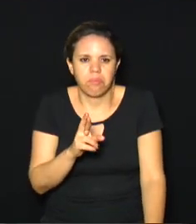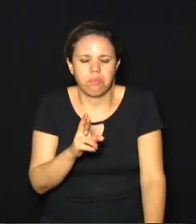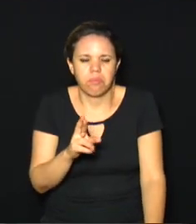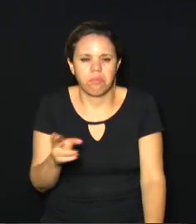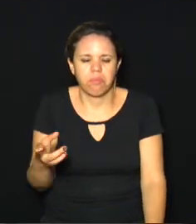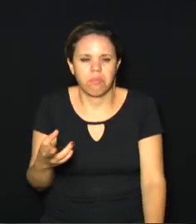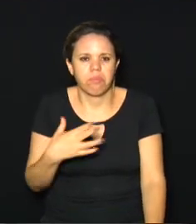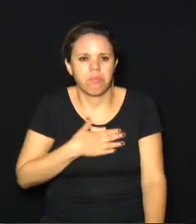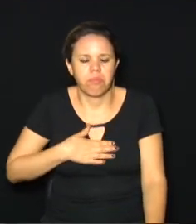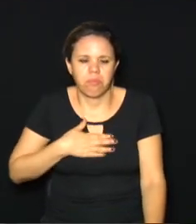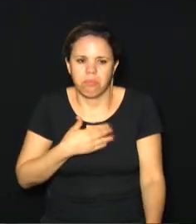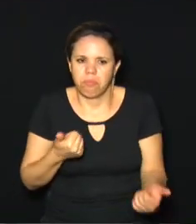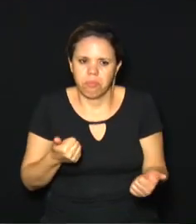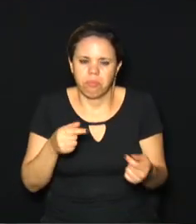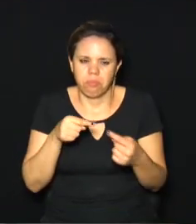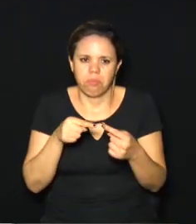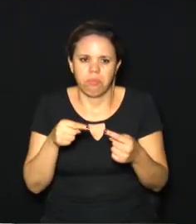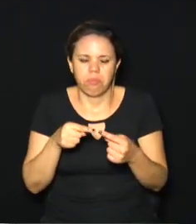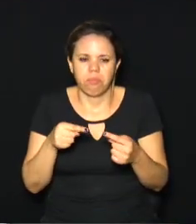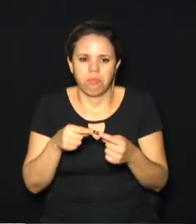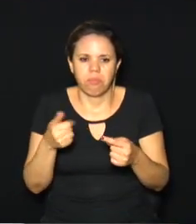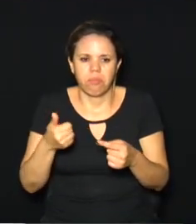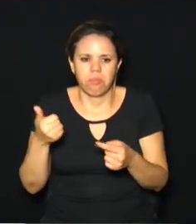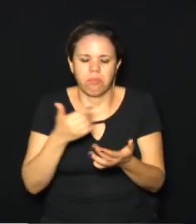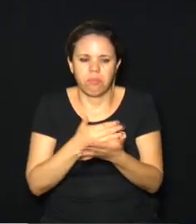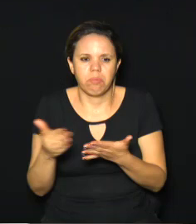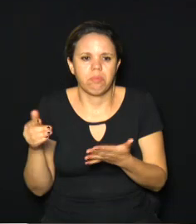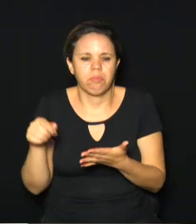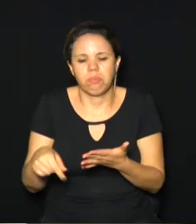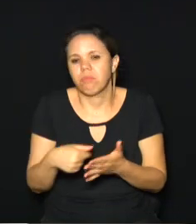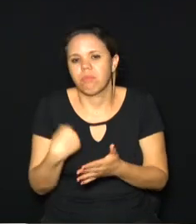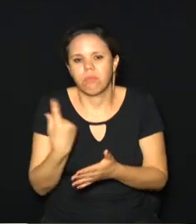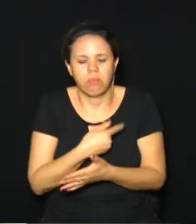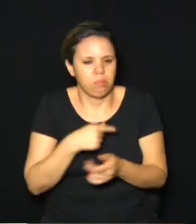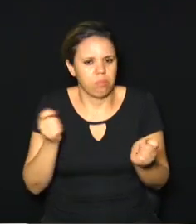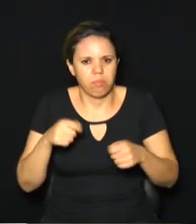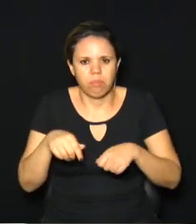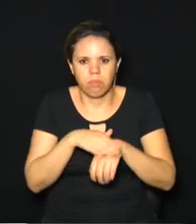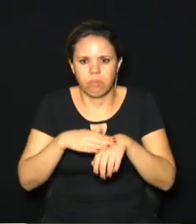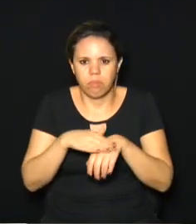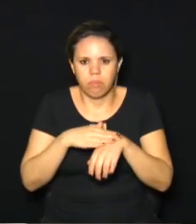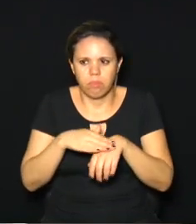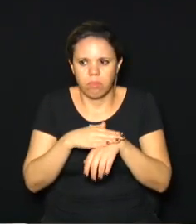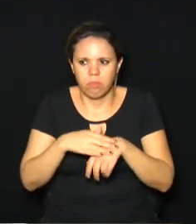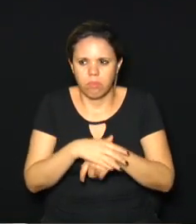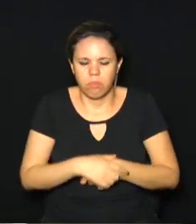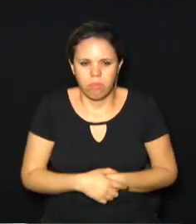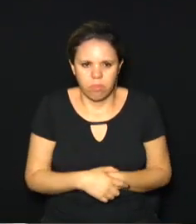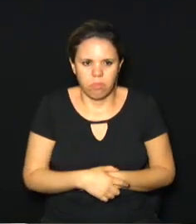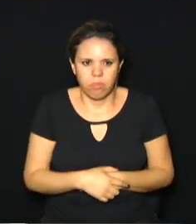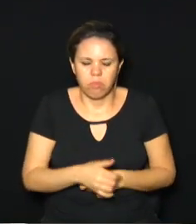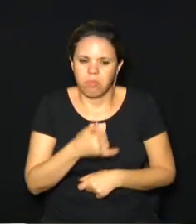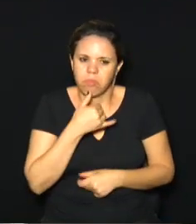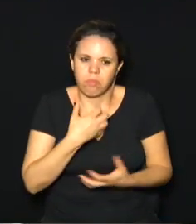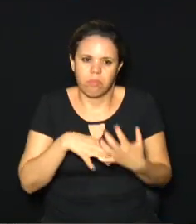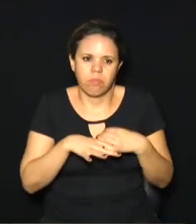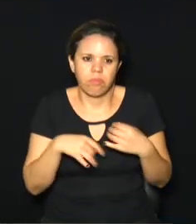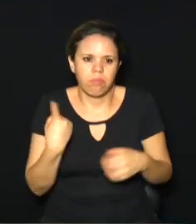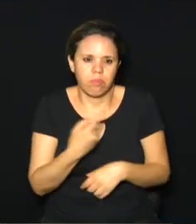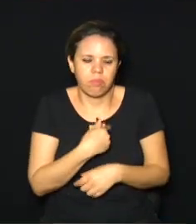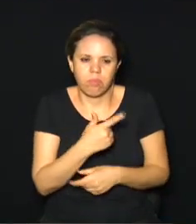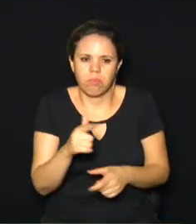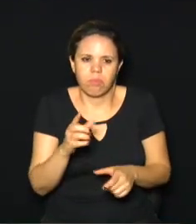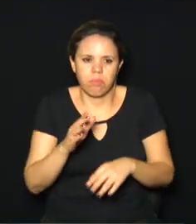maneira satisfatória, mas é pelo menos essa primeira introdução aí, né, para a gente poder conversar. E eu lamento só que assim, a gente não tenha